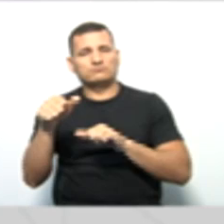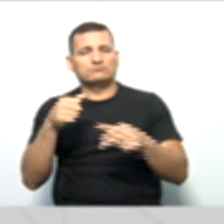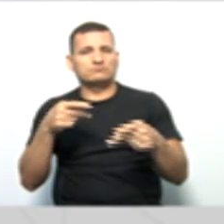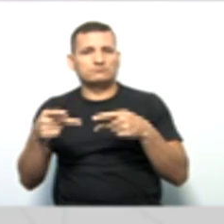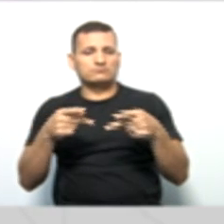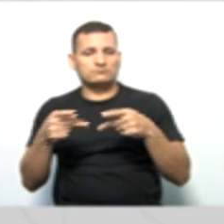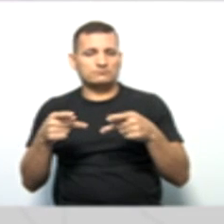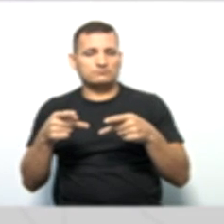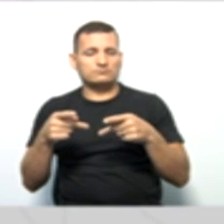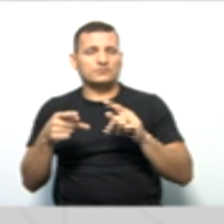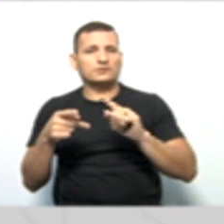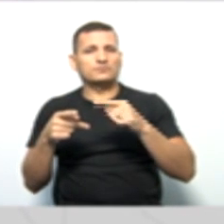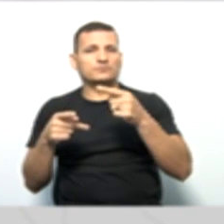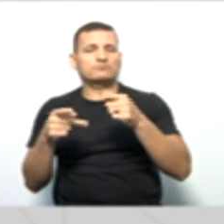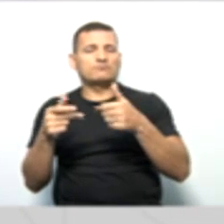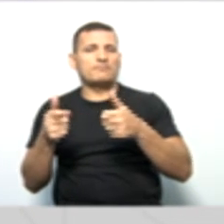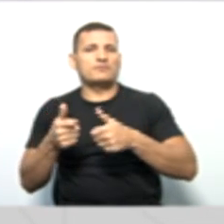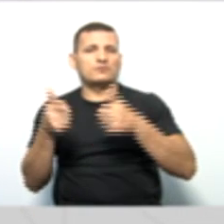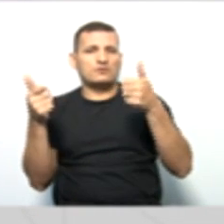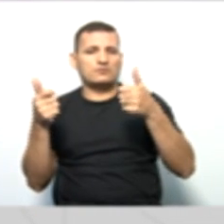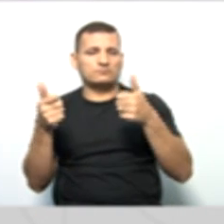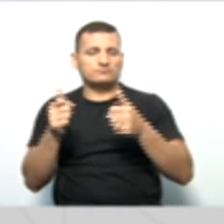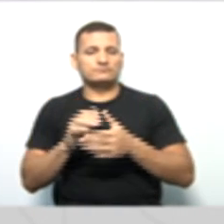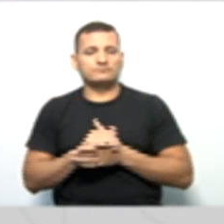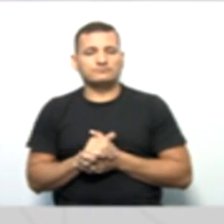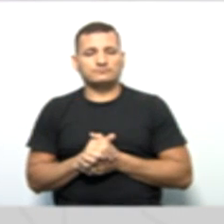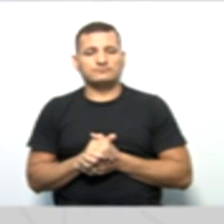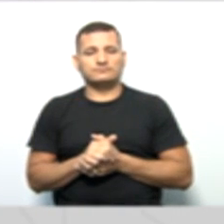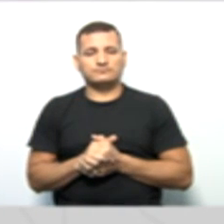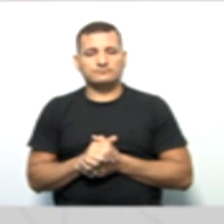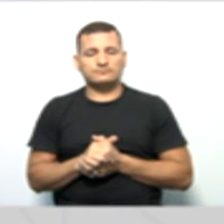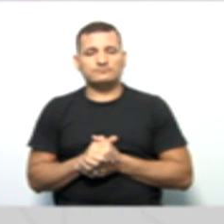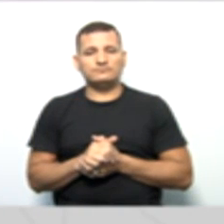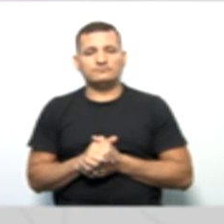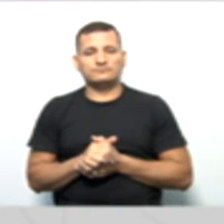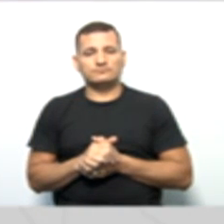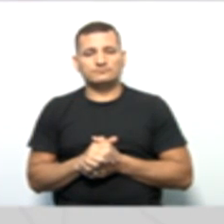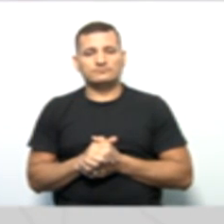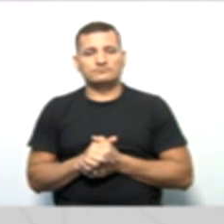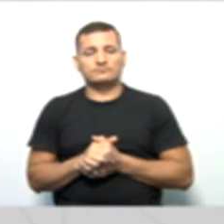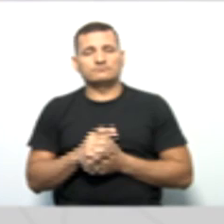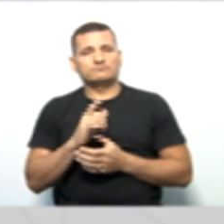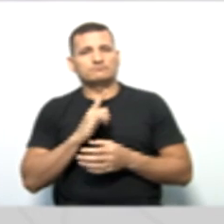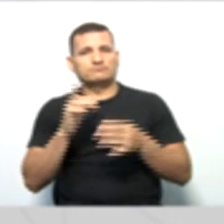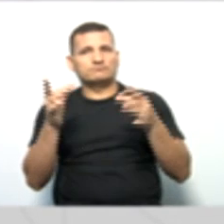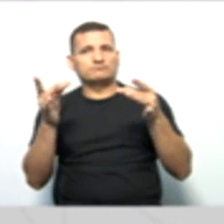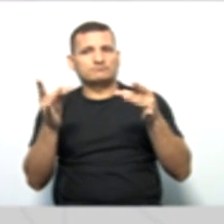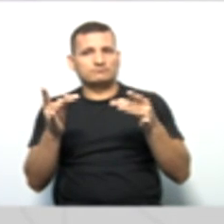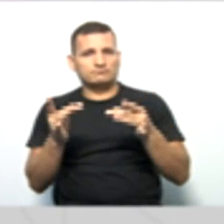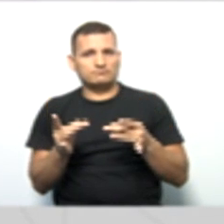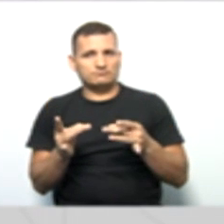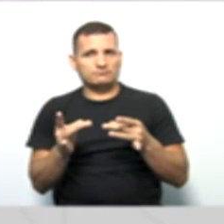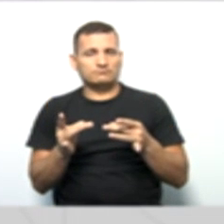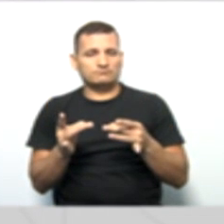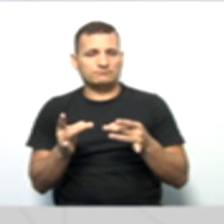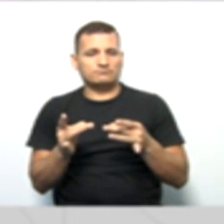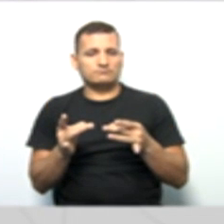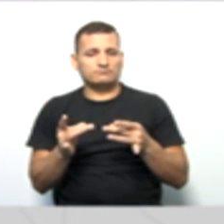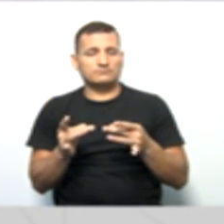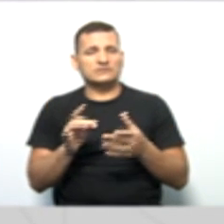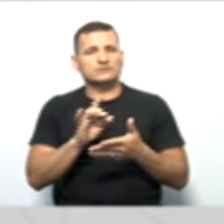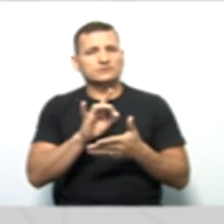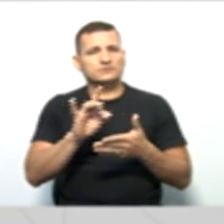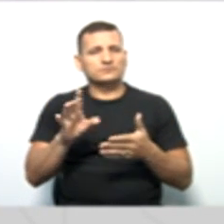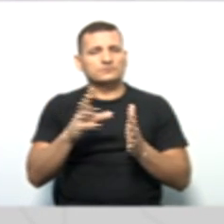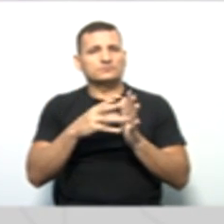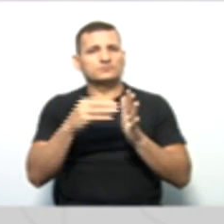então refinado iterativamente. Tá? Então tem aí, ó, o nível de detalhe à medida que cada elemento de modelo de